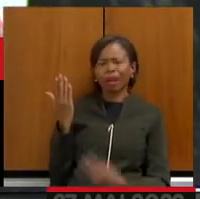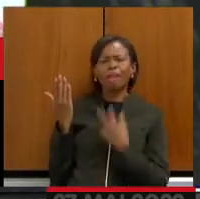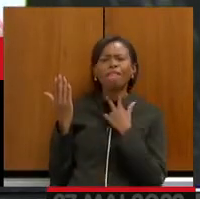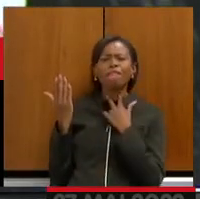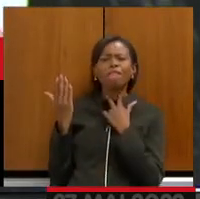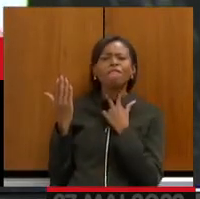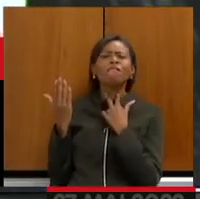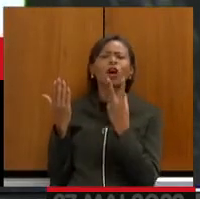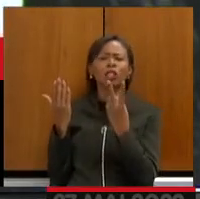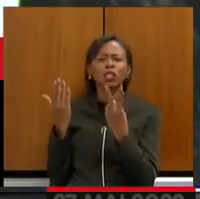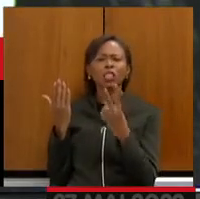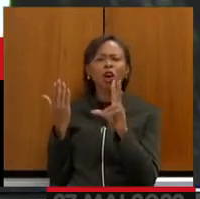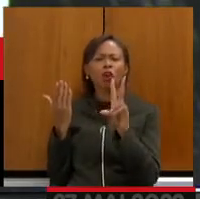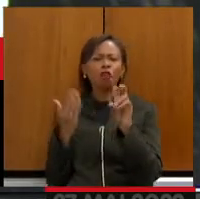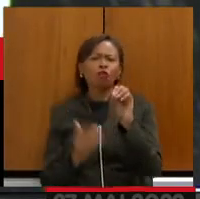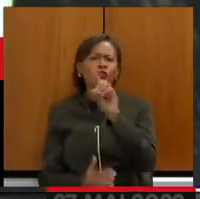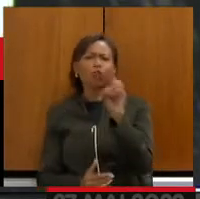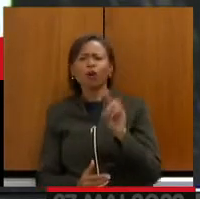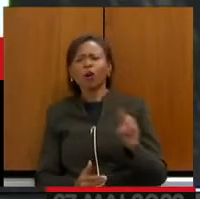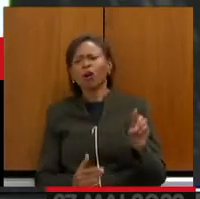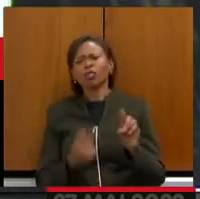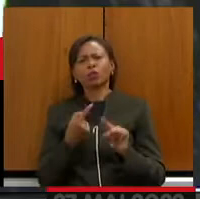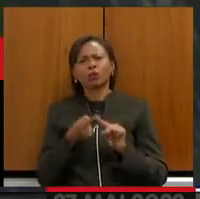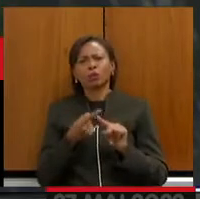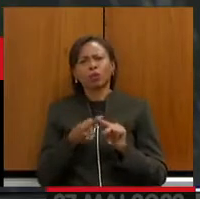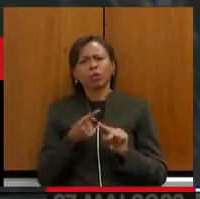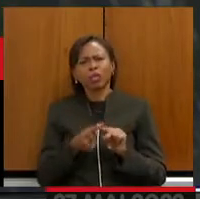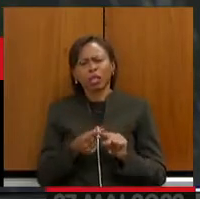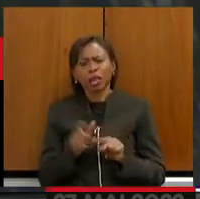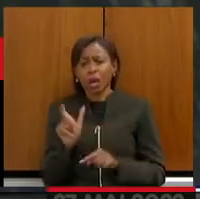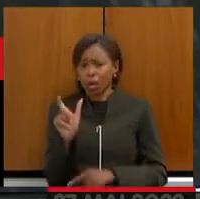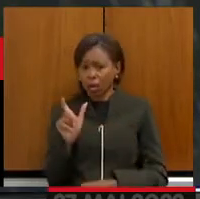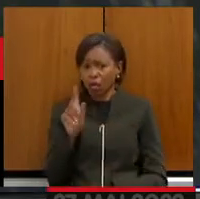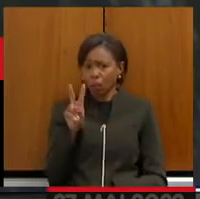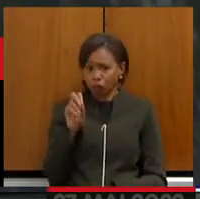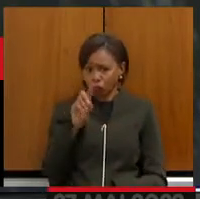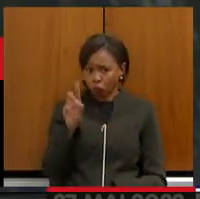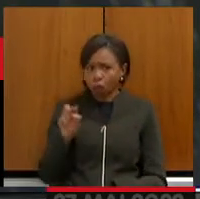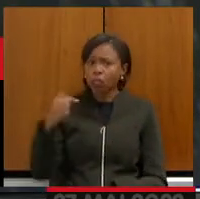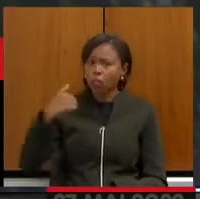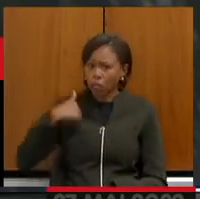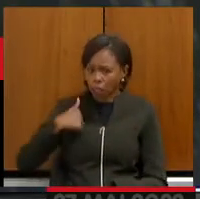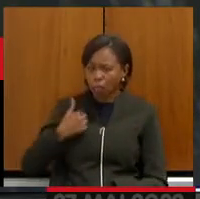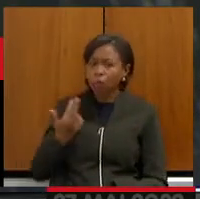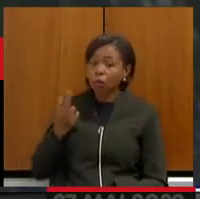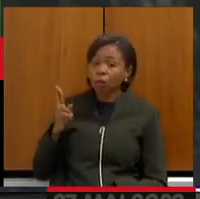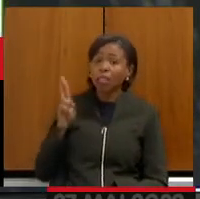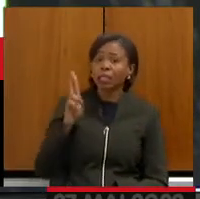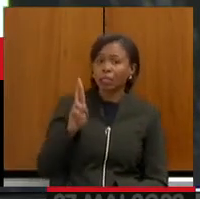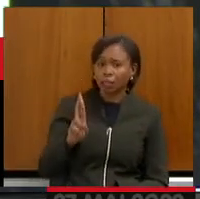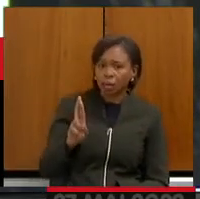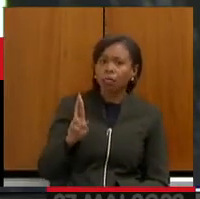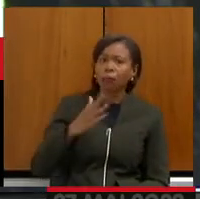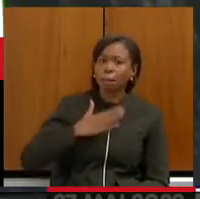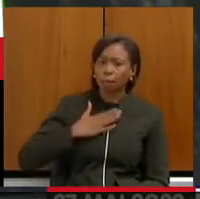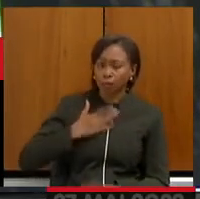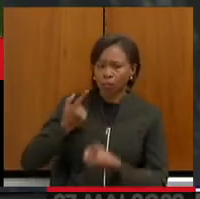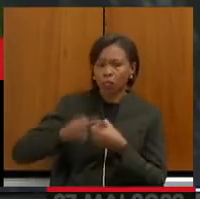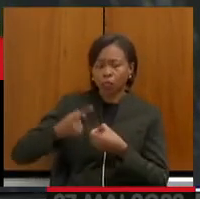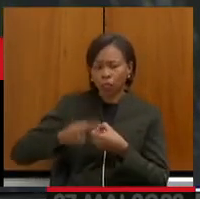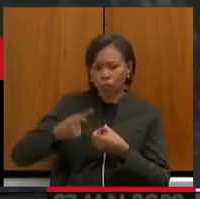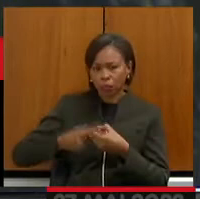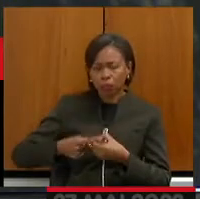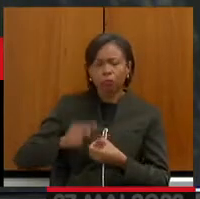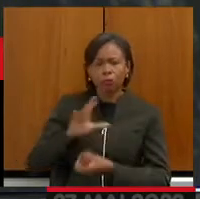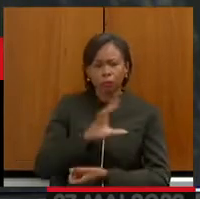porque enquanto vereadora eu tenho que representar minha comunidade eu tenho que representar com fervor